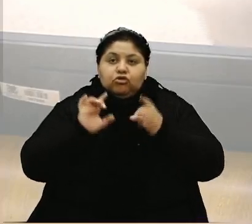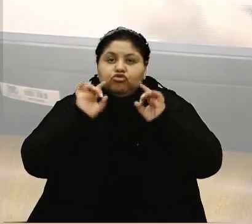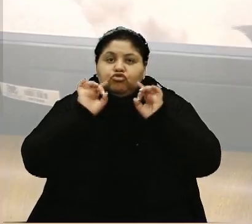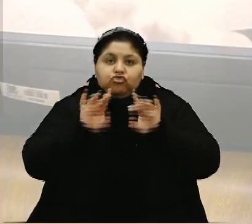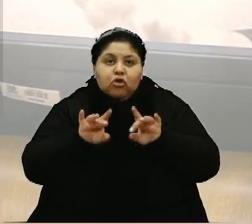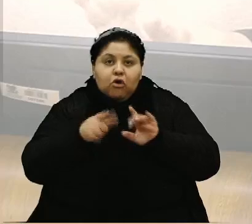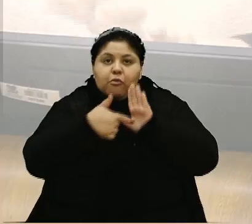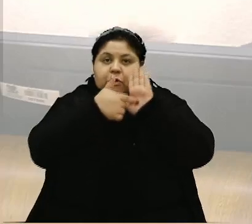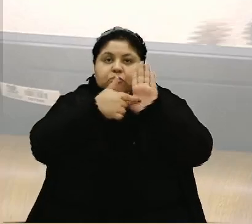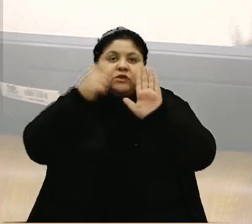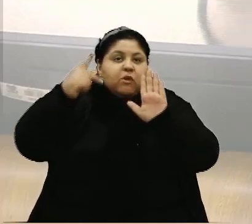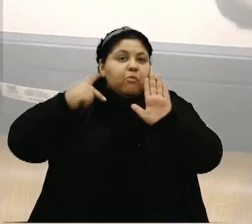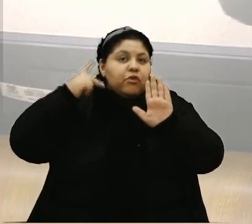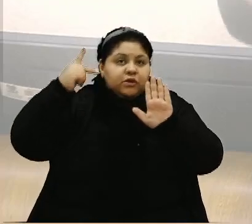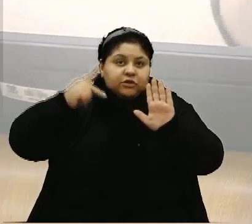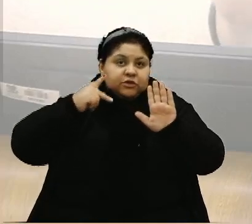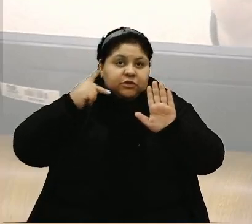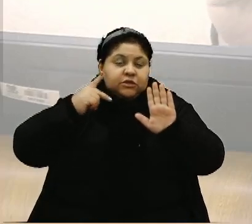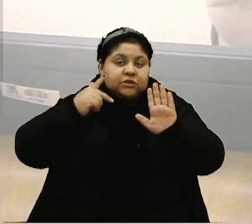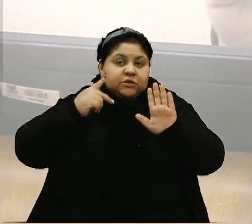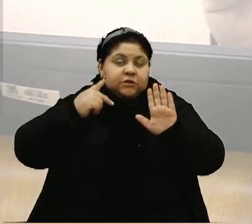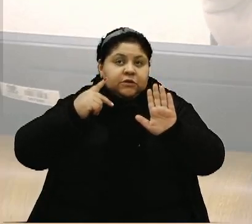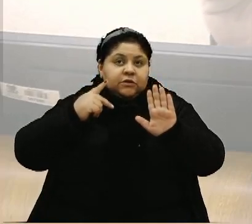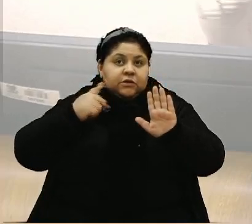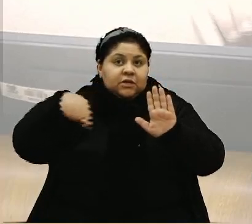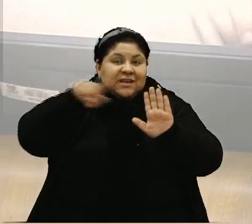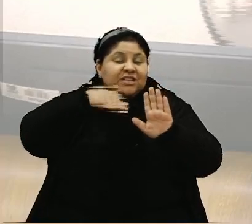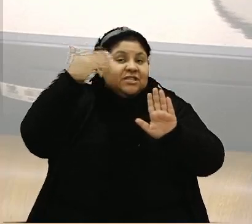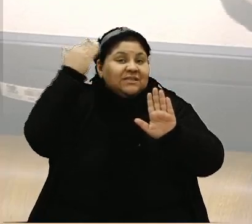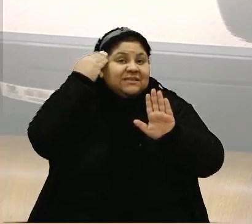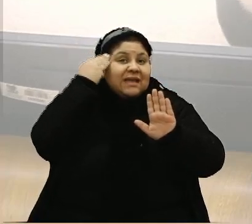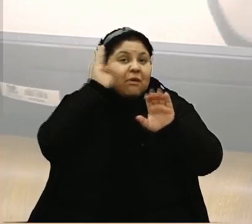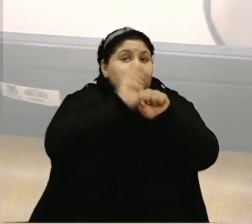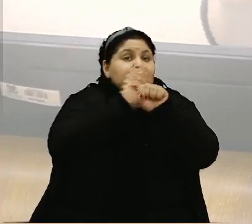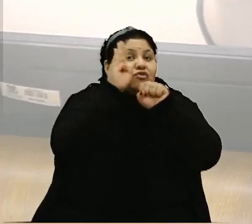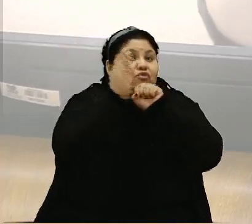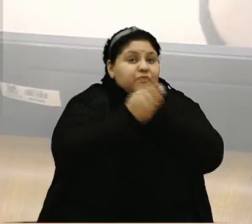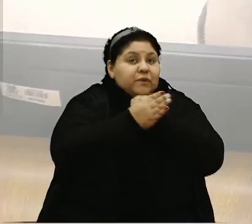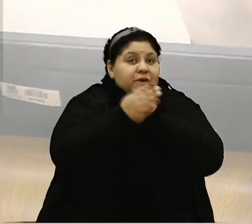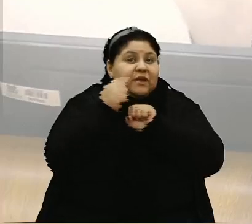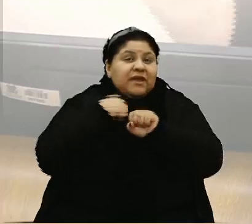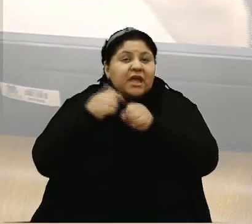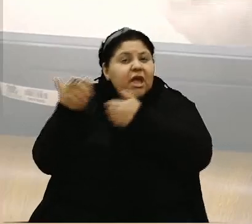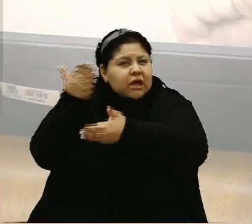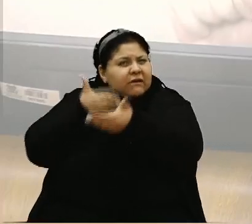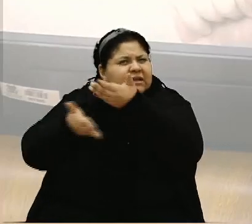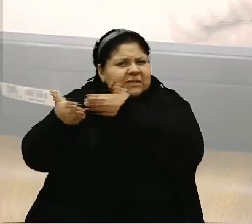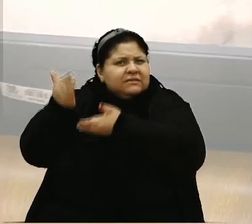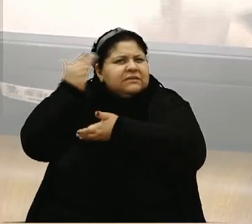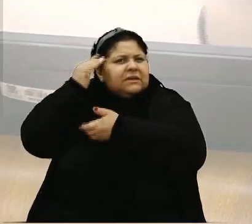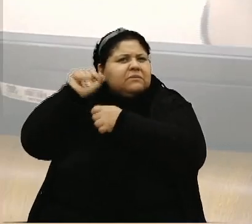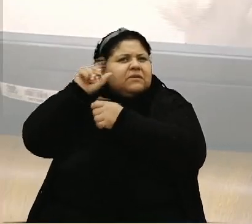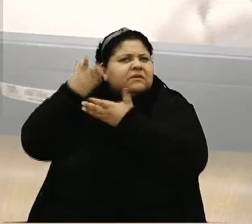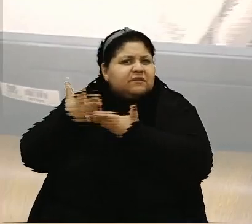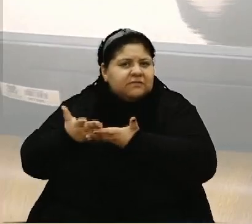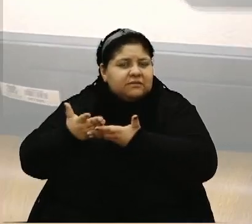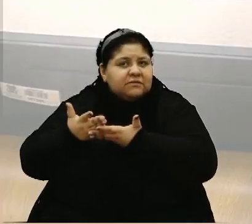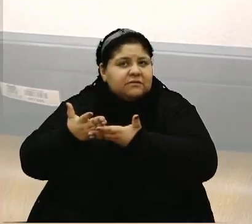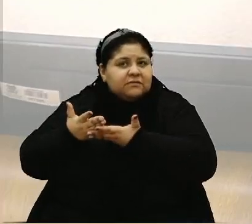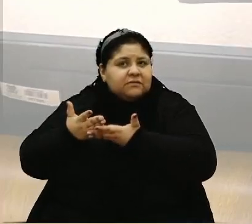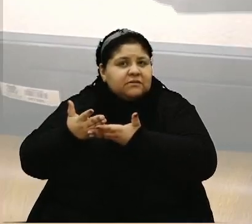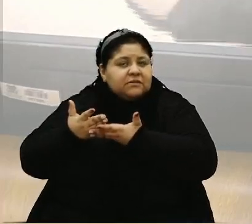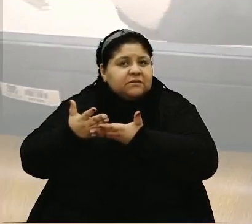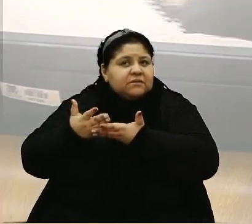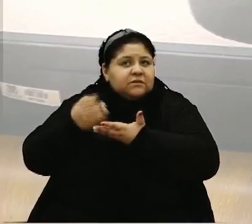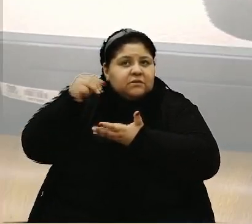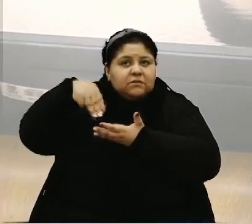Esse era o meu medo, porque a gente sabe do bairro Monte Carmelo. Eu atendo, sabe o que lá, vereadora Estela? Quando os micro caem